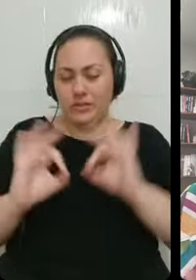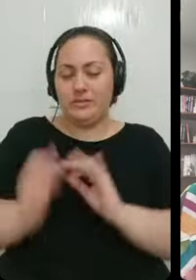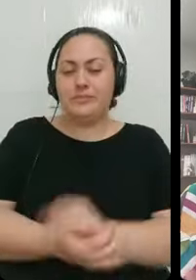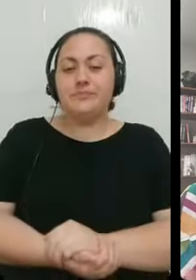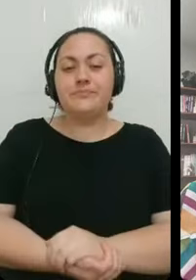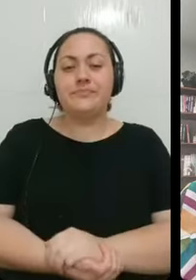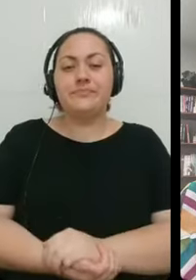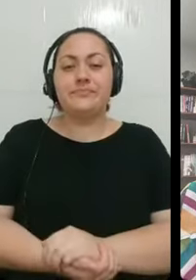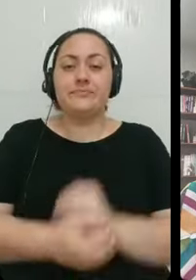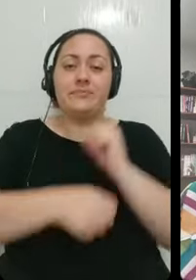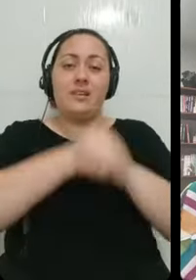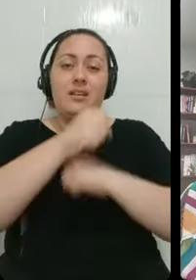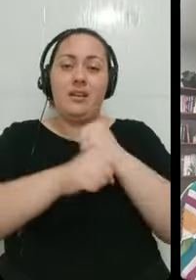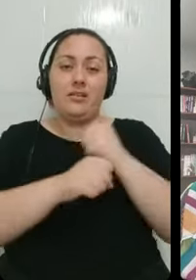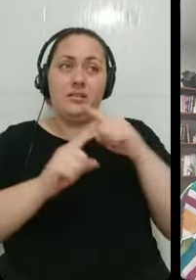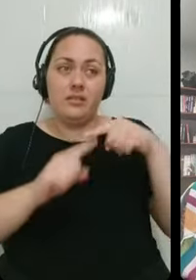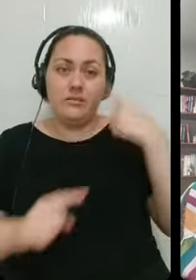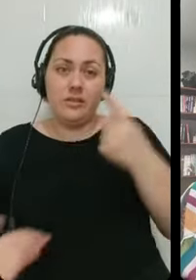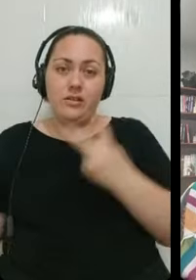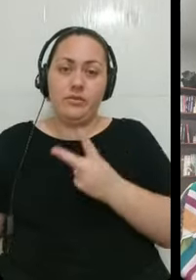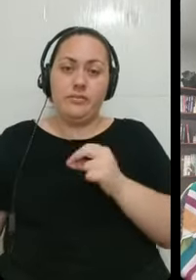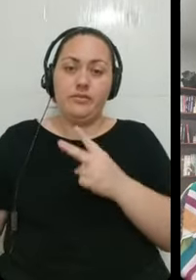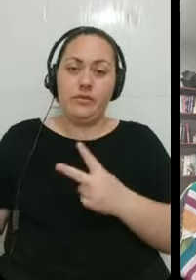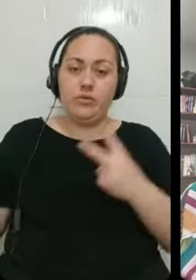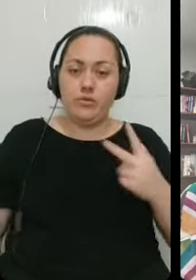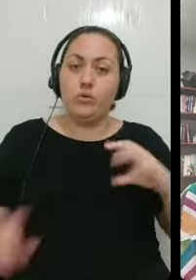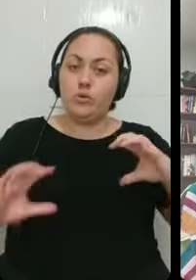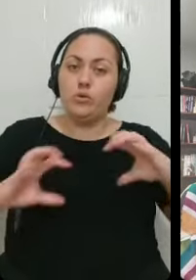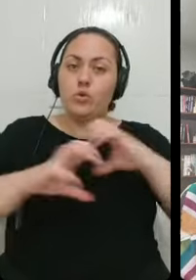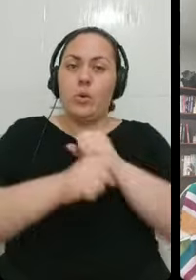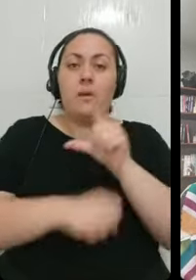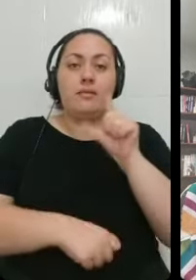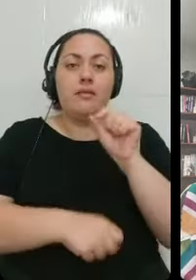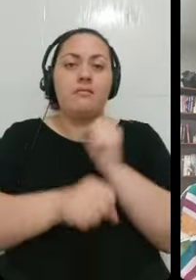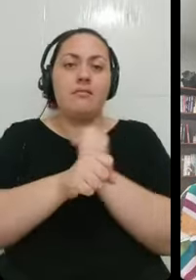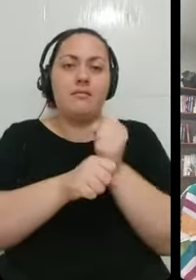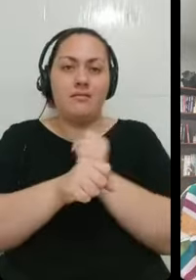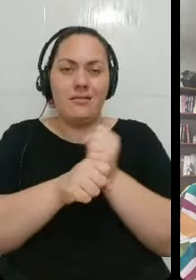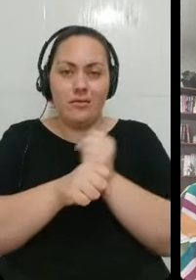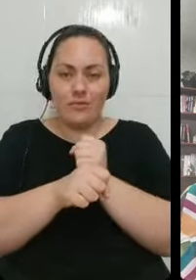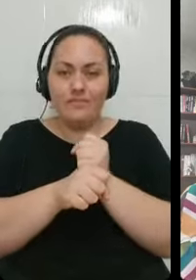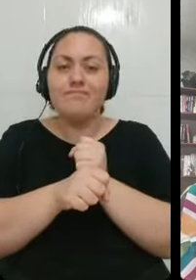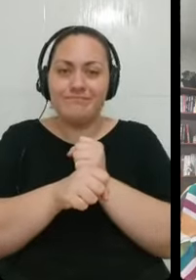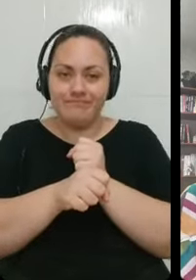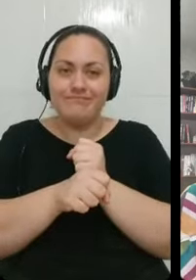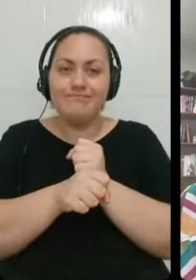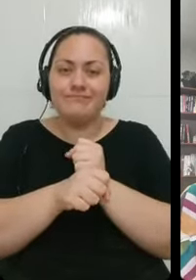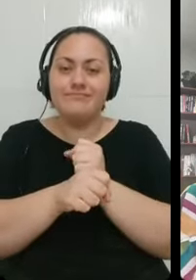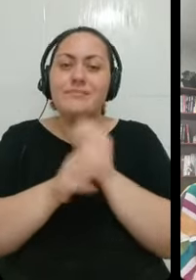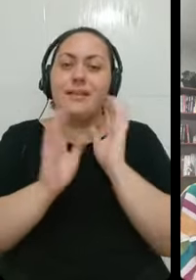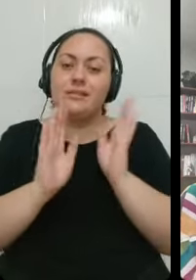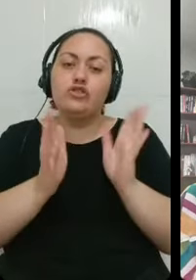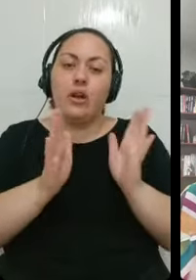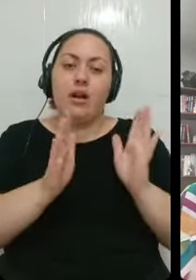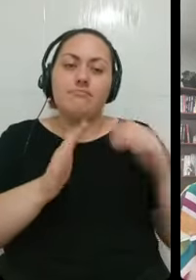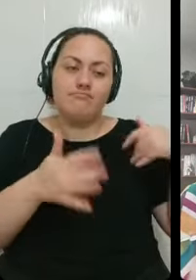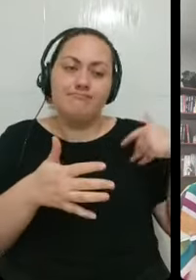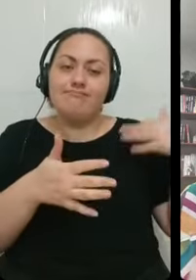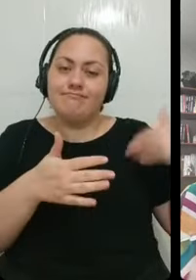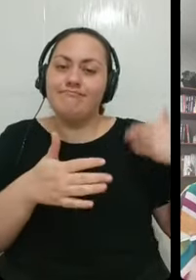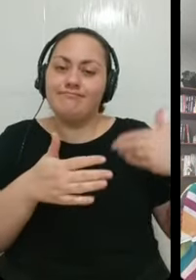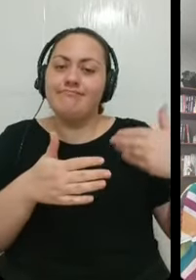Ano que vem, 2022, a gente faz 10 anos de programa, né? Então já tem um certo caminho aí